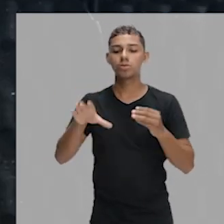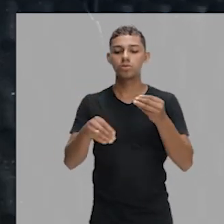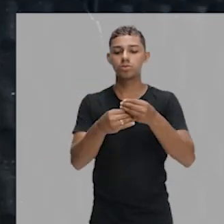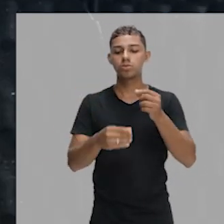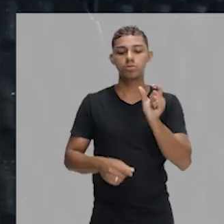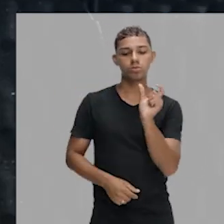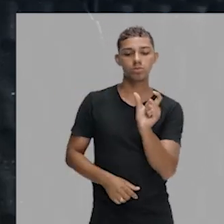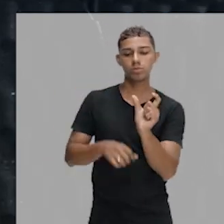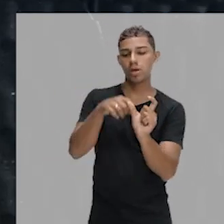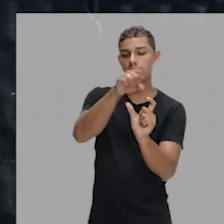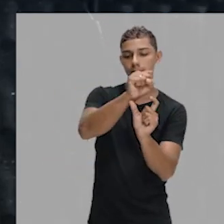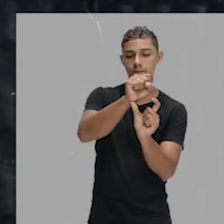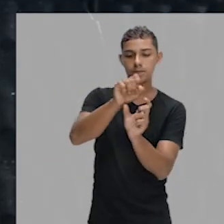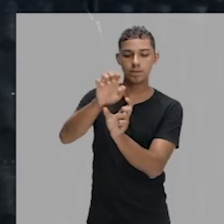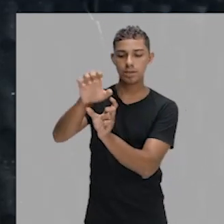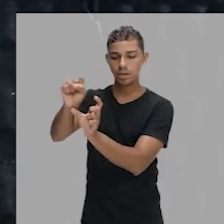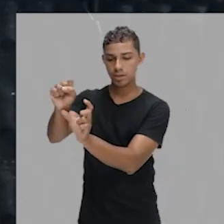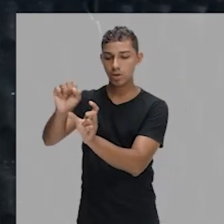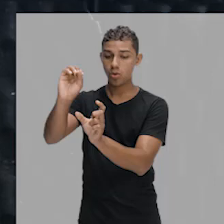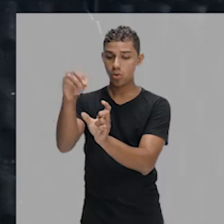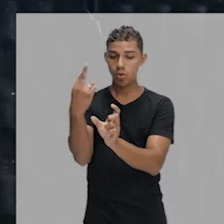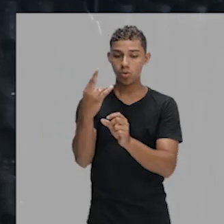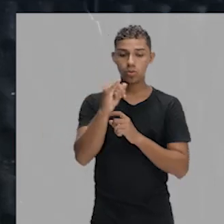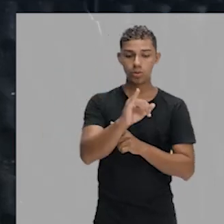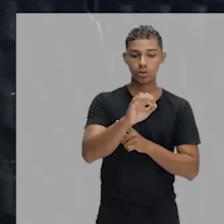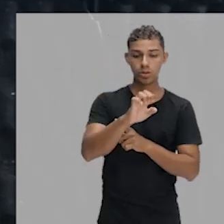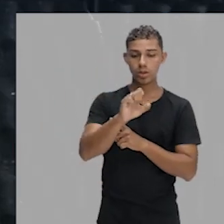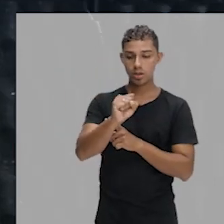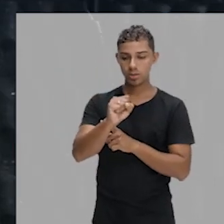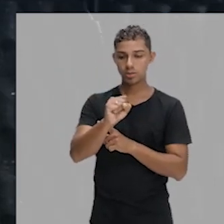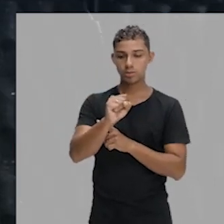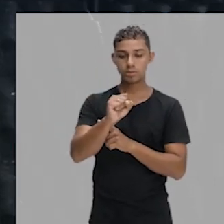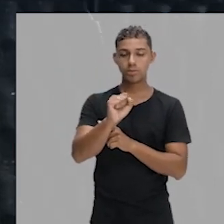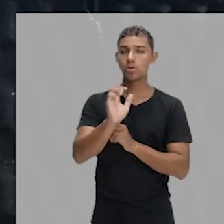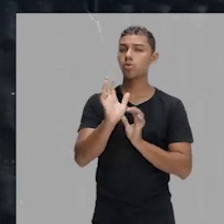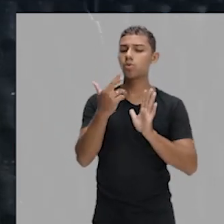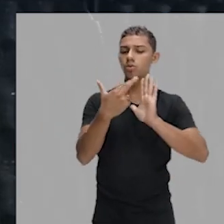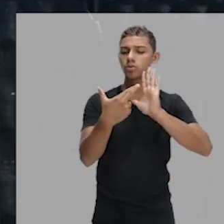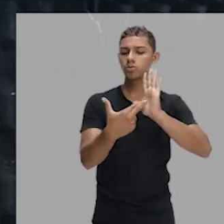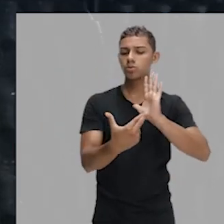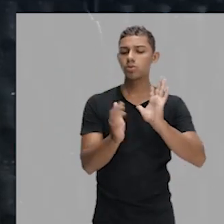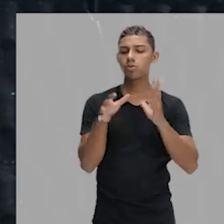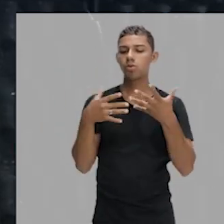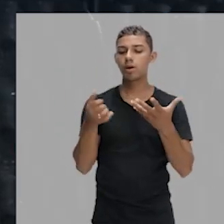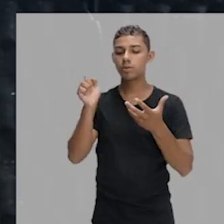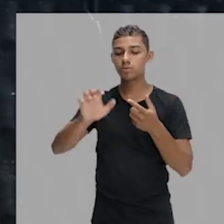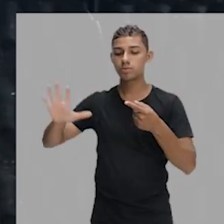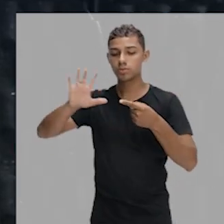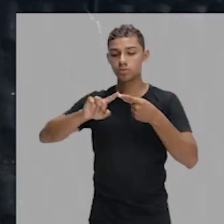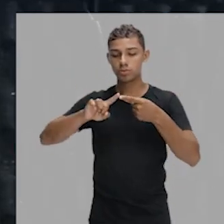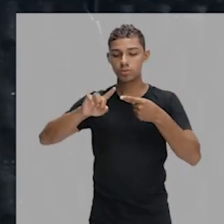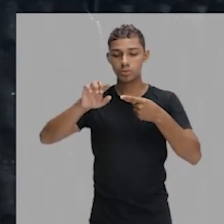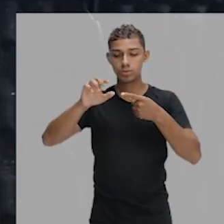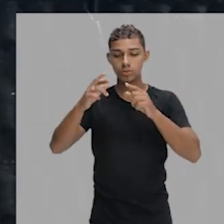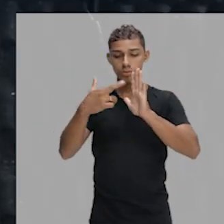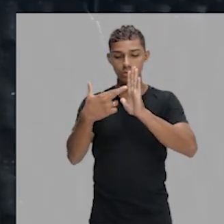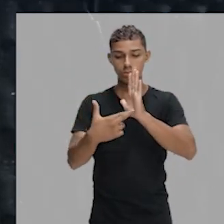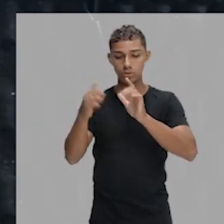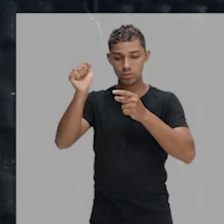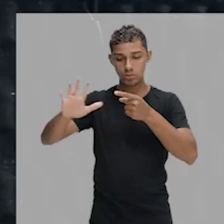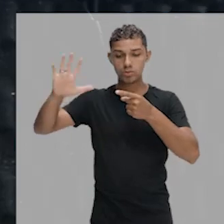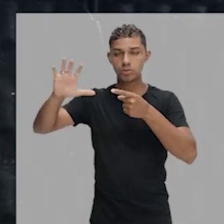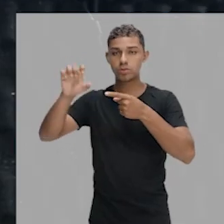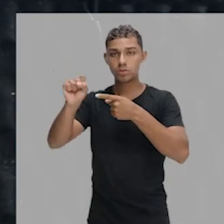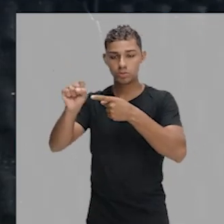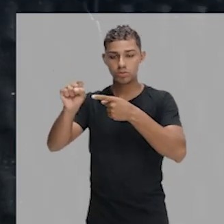ou IES no final do verbo. Quais são as regrinhas para isso? Regra geral é o S. Quando os